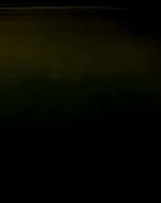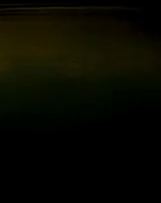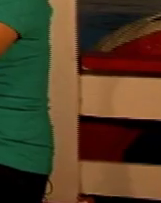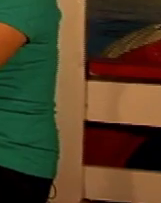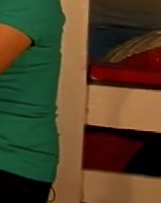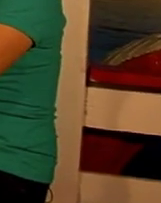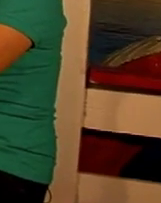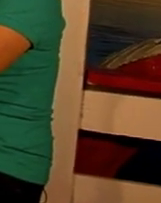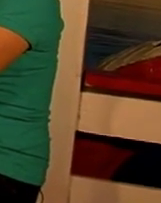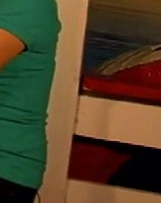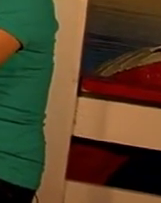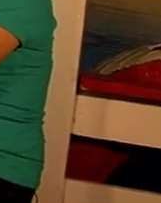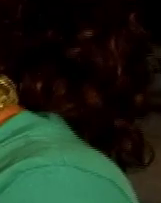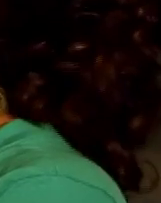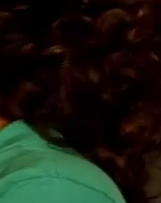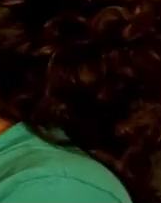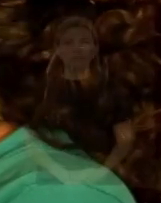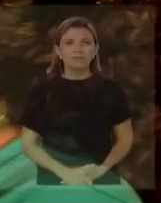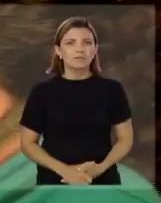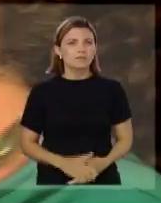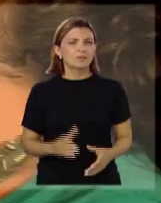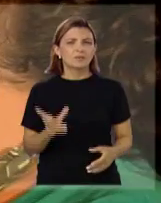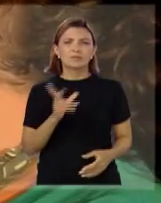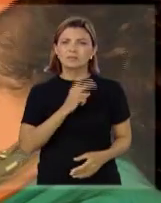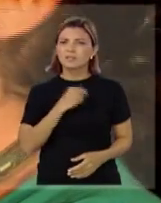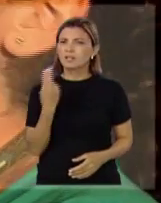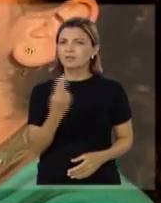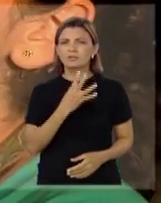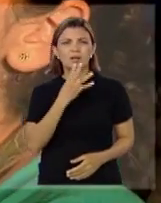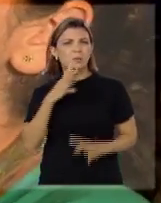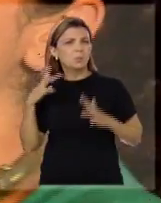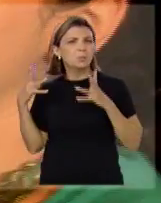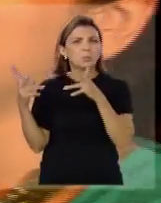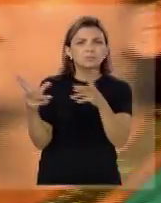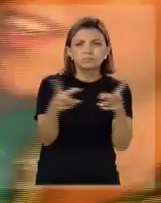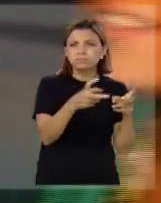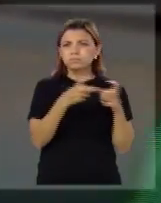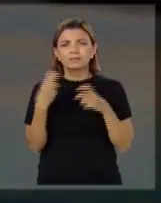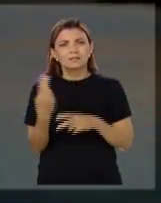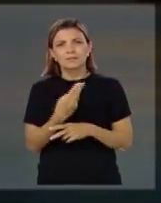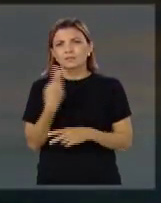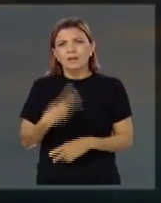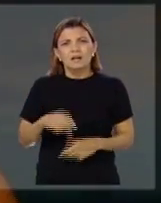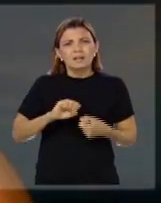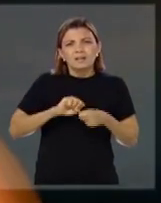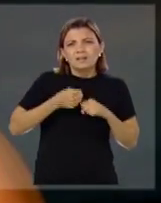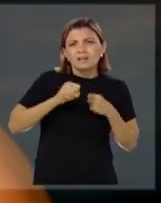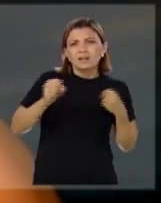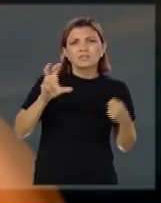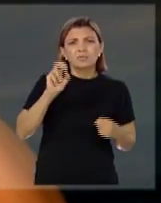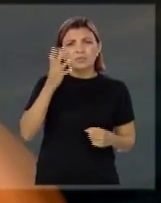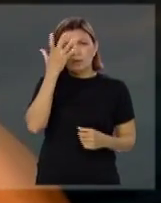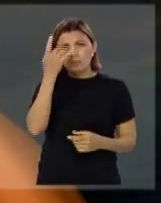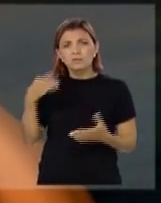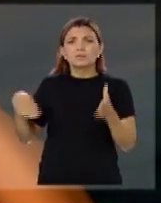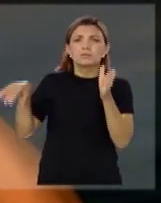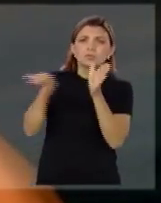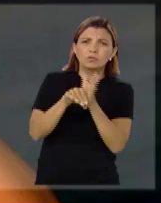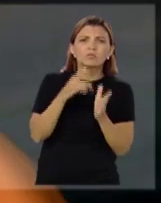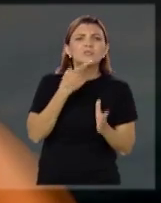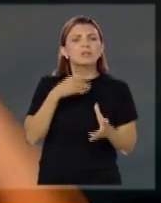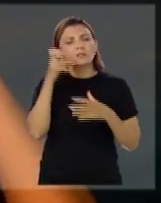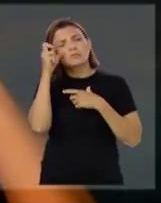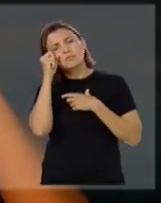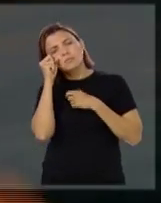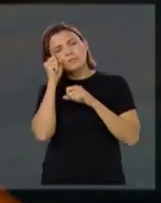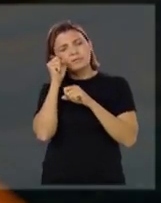Diversidade. Sério, ali tem razão, né? Nem vivendo 100 anos pra conhecer todos os mistérios daqui. Ué, pior é que a gente só vai chegar na vila da minha avó amanhã